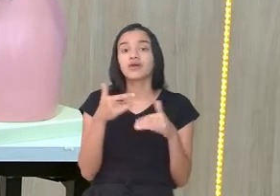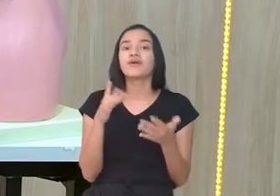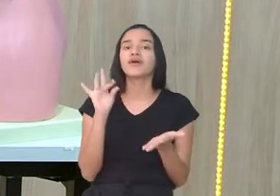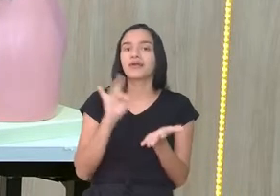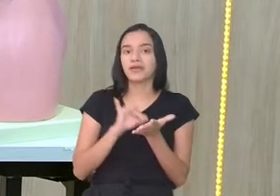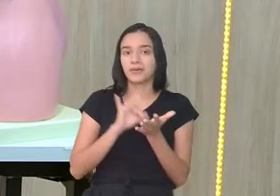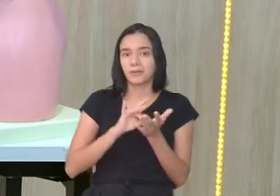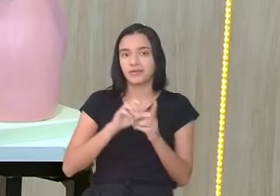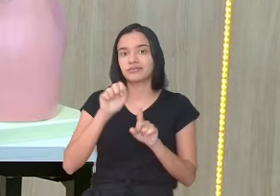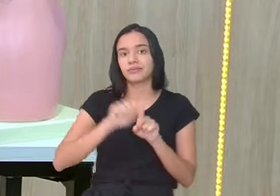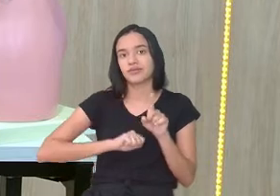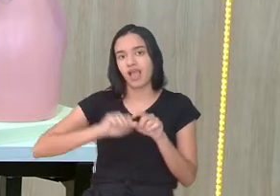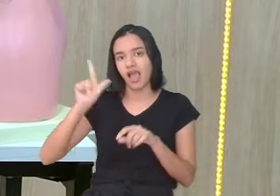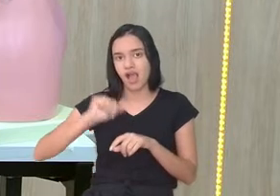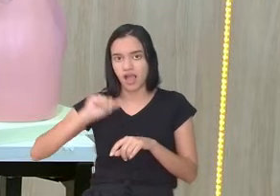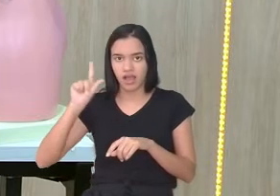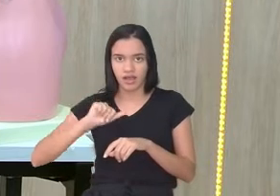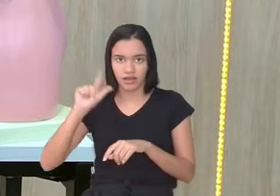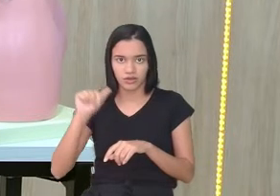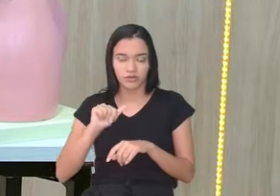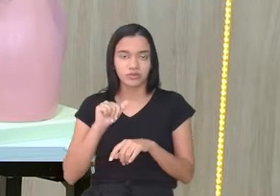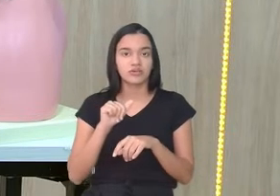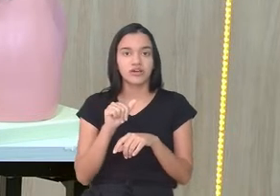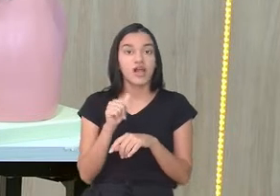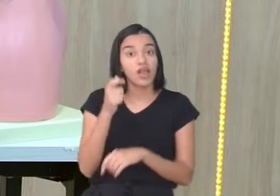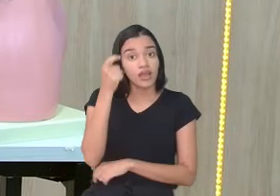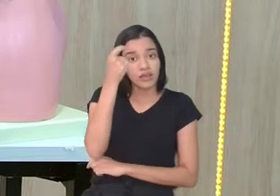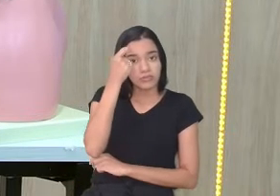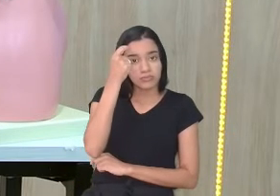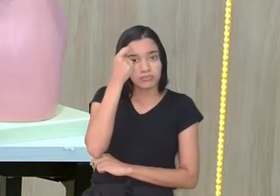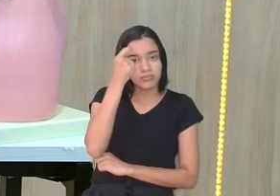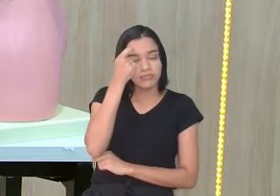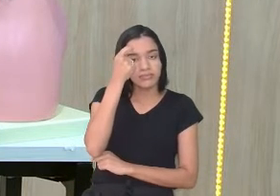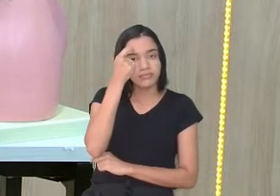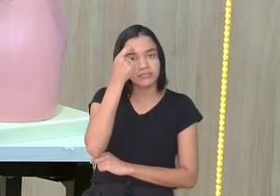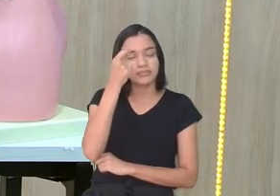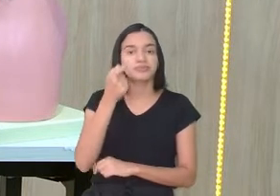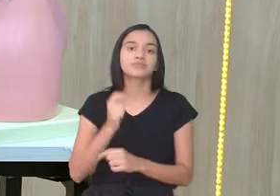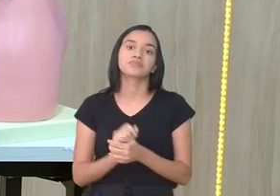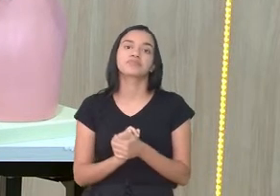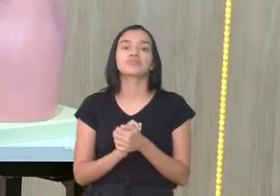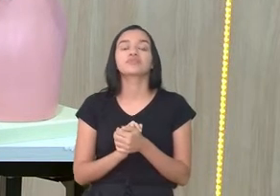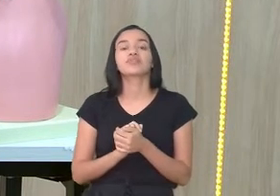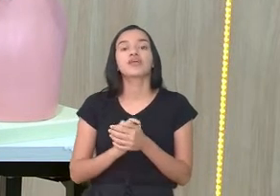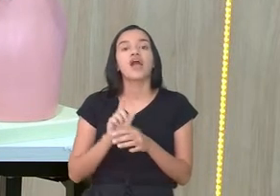realmente, agosto é o mês de conscientização. Realmente,